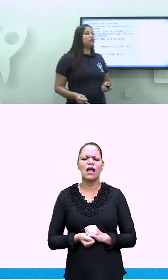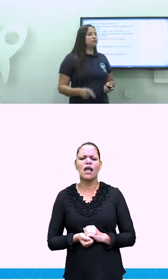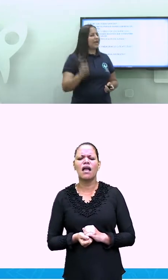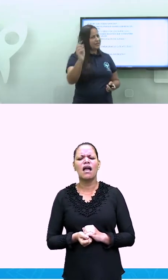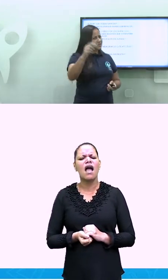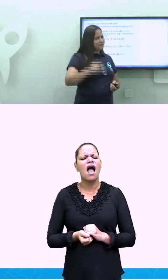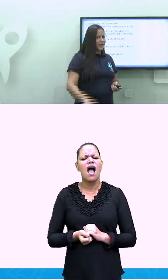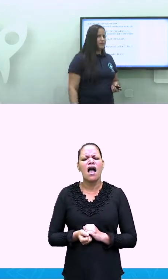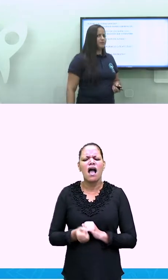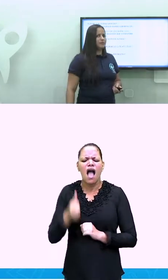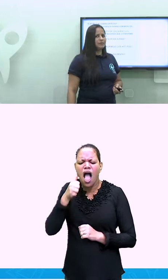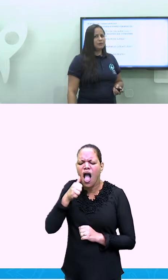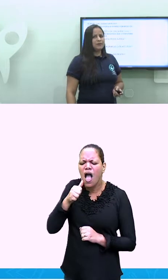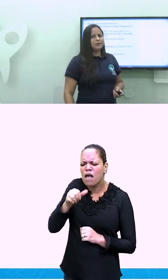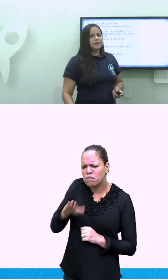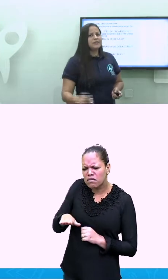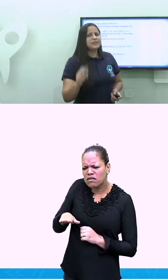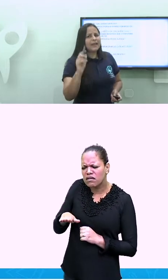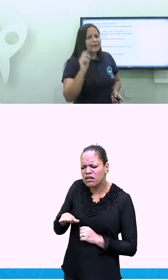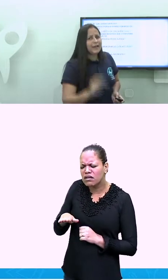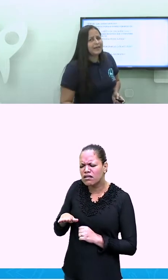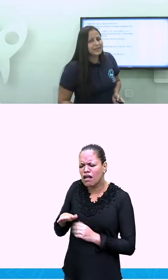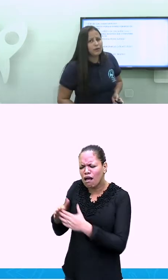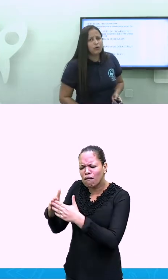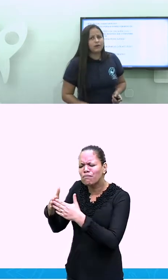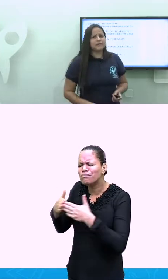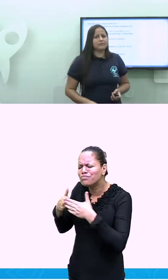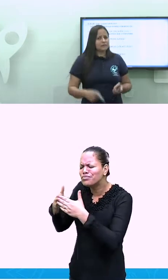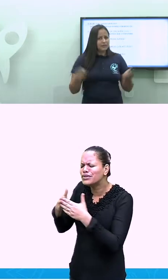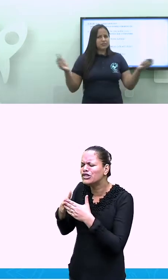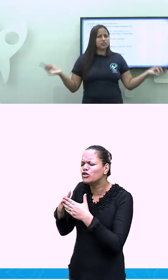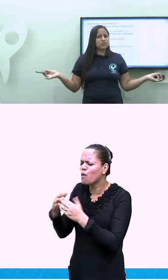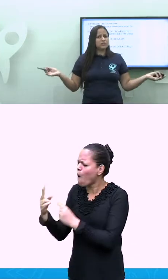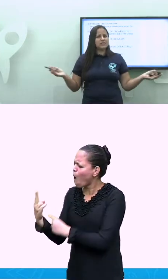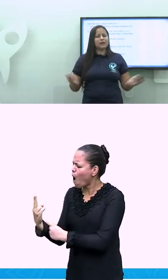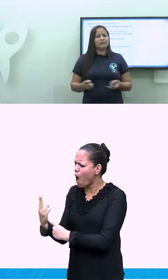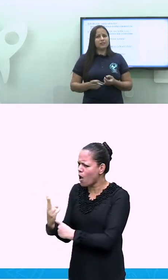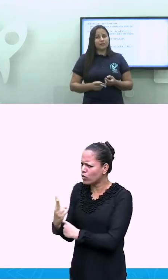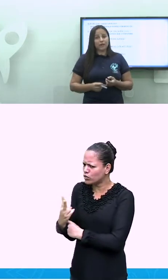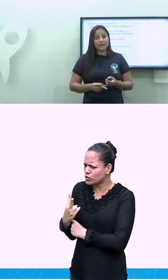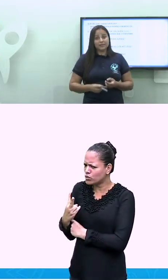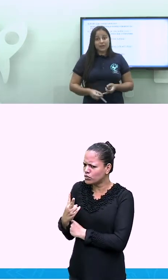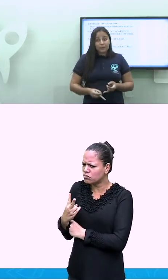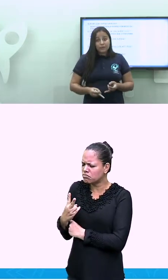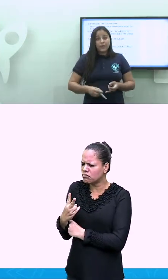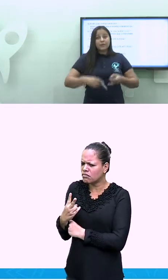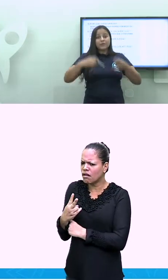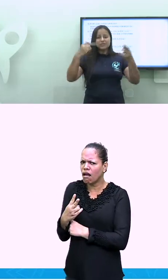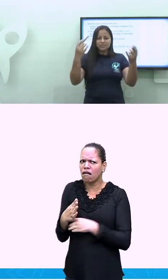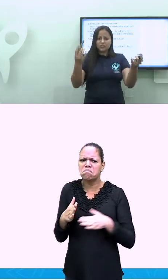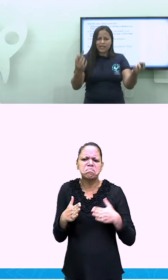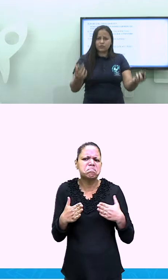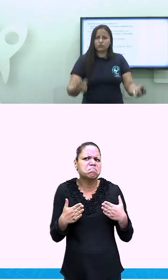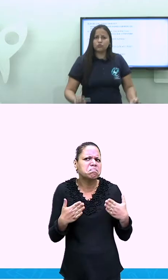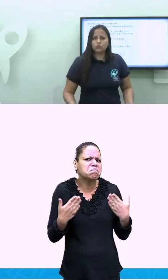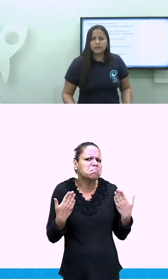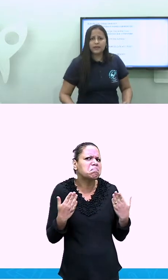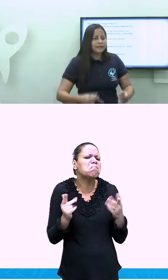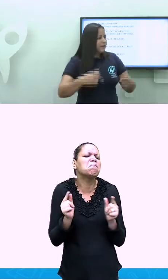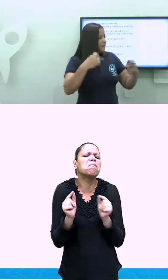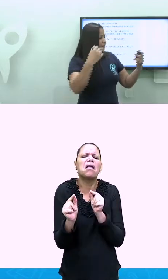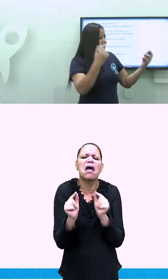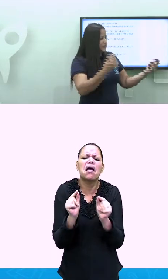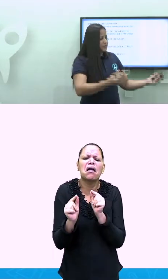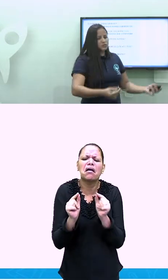pediu ajuda? Ah, essa é fácil. Você está em casa agora, assistindo a nossa aula da TV Educação, precisa de